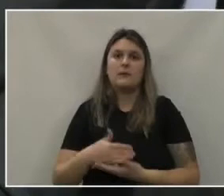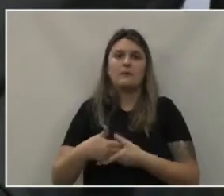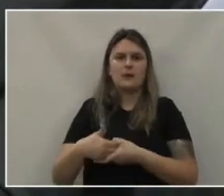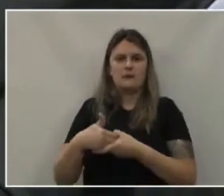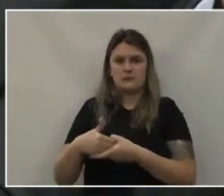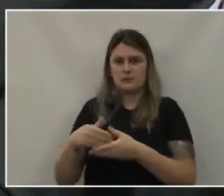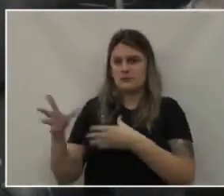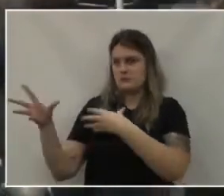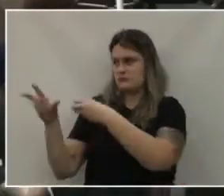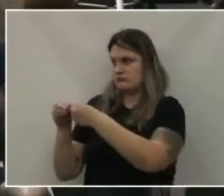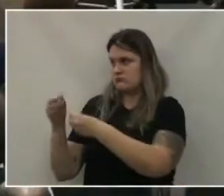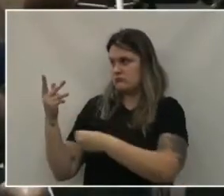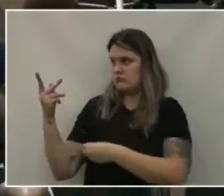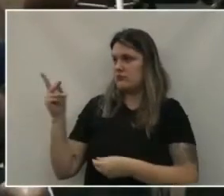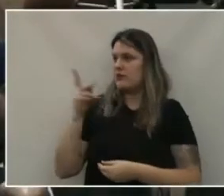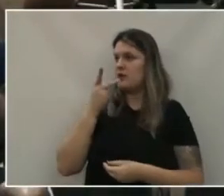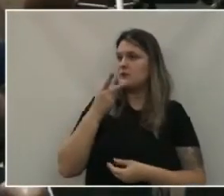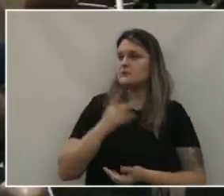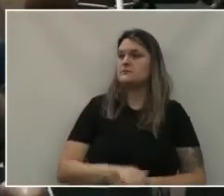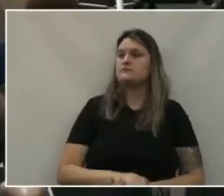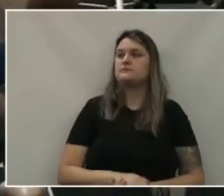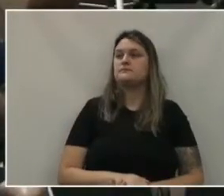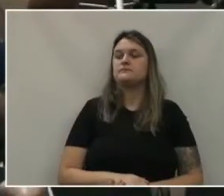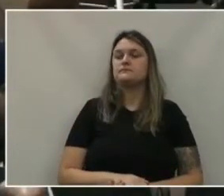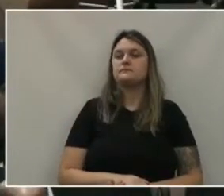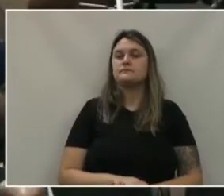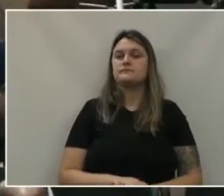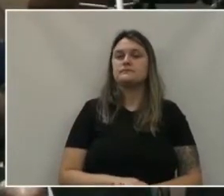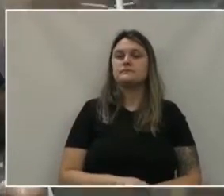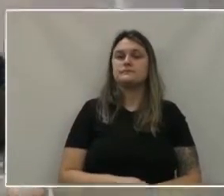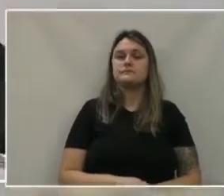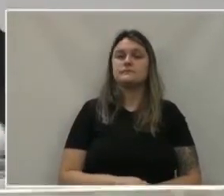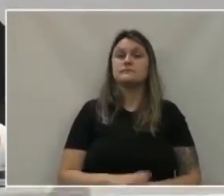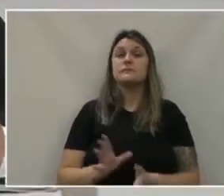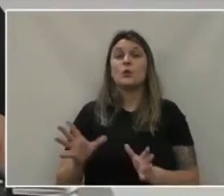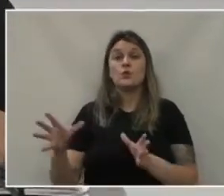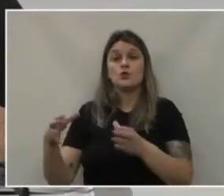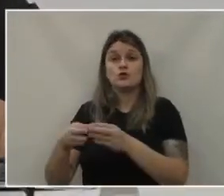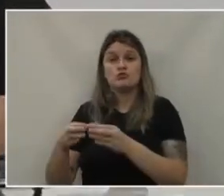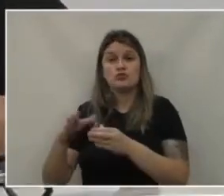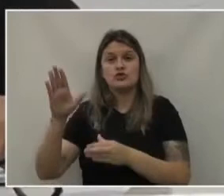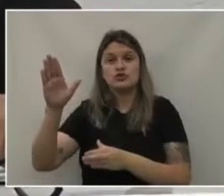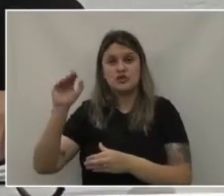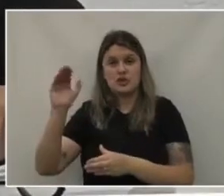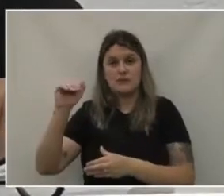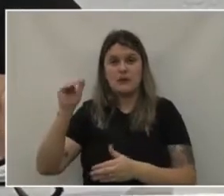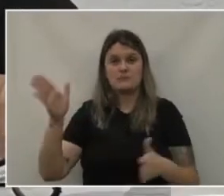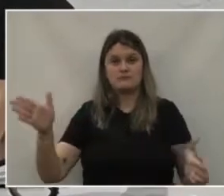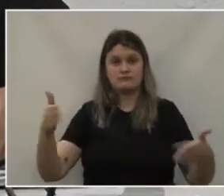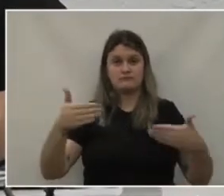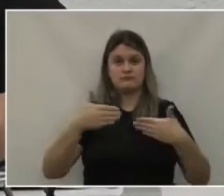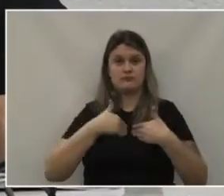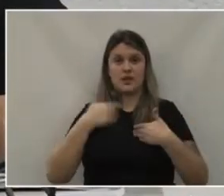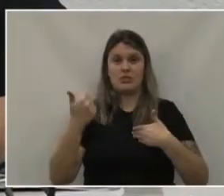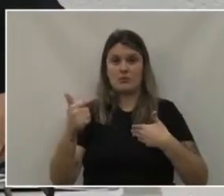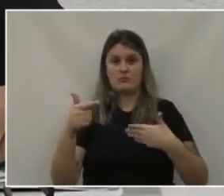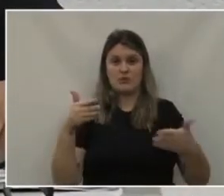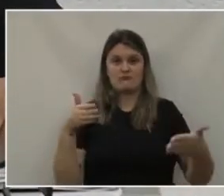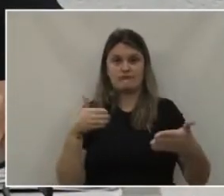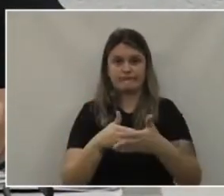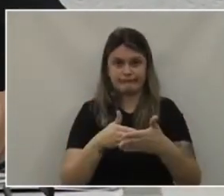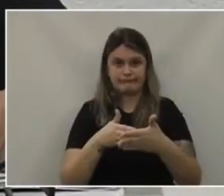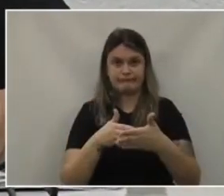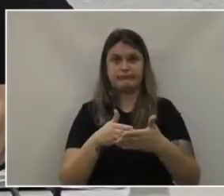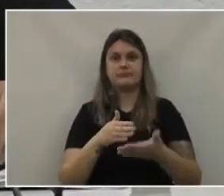sua palavra. Obrigado. Perfeito, Rático. Inclusive, esse grupo se chama Autismo Sem Barreira, salvo